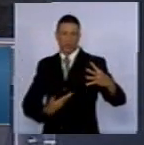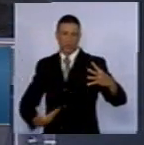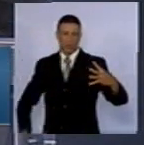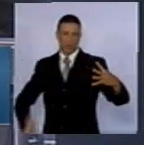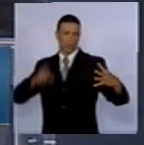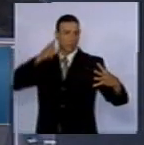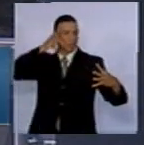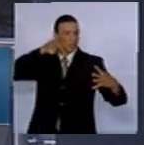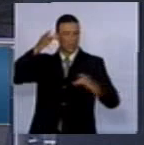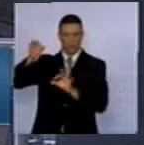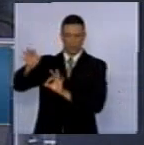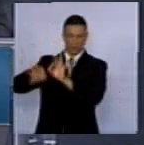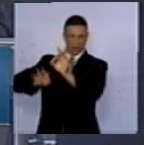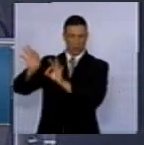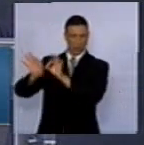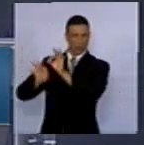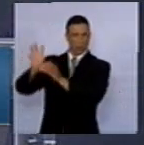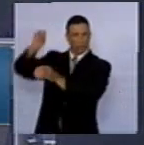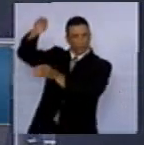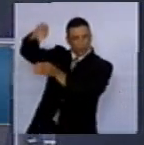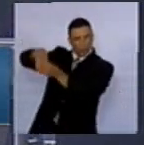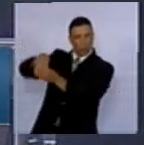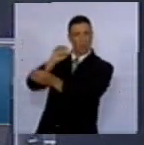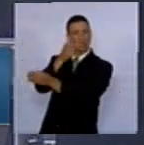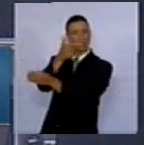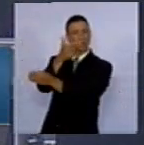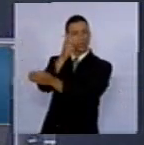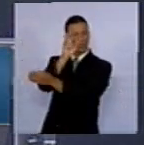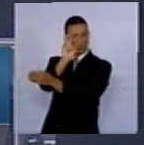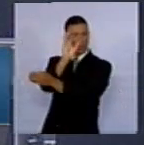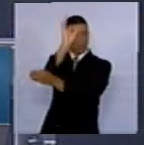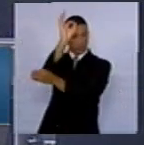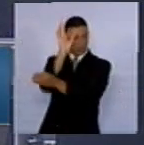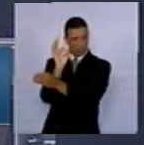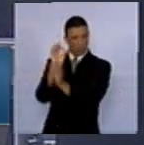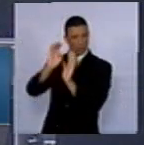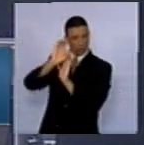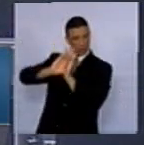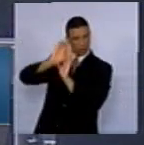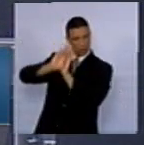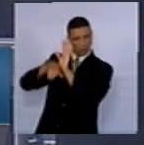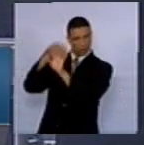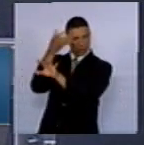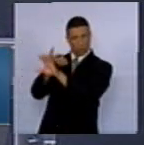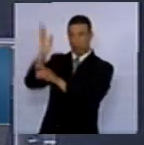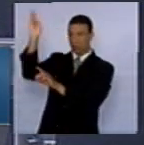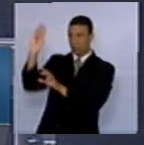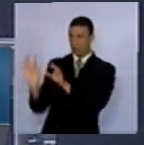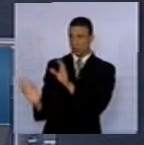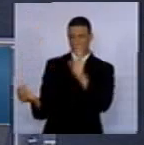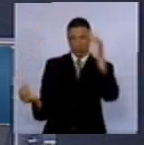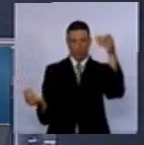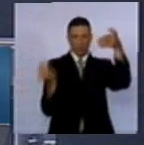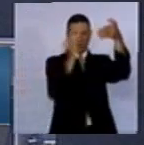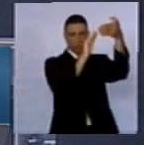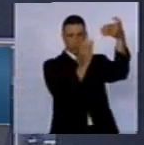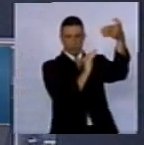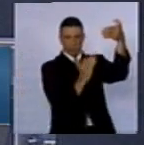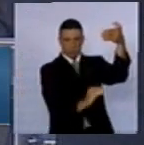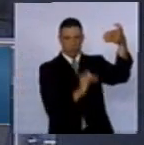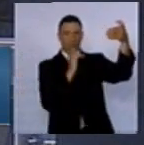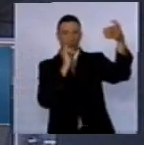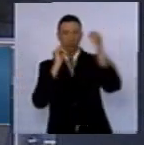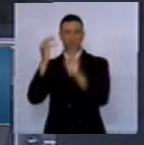políticas de introduzir 25% de conteúdo Nacional na aquisição de plataformas Continental de